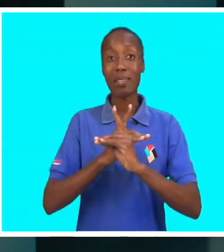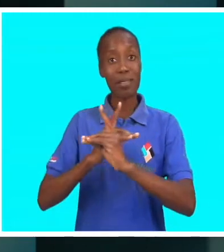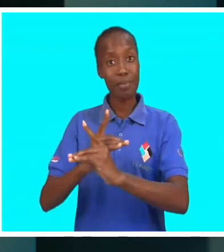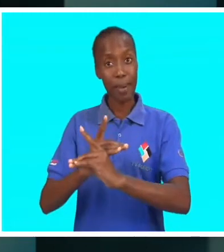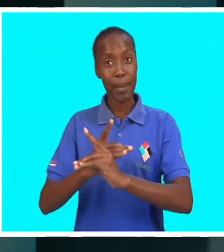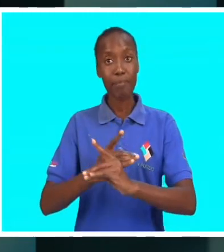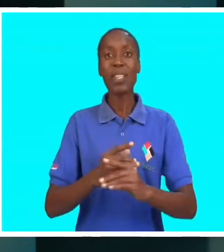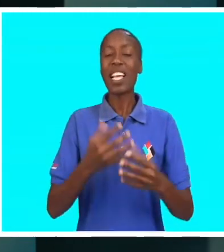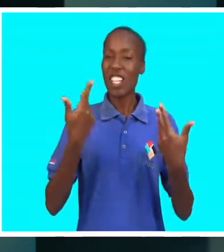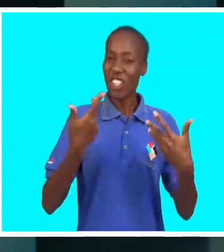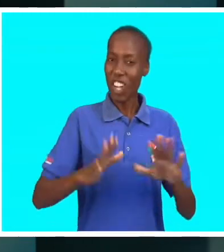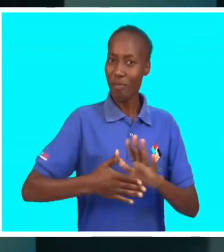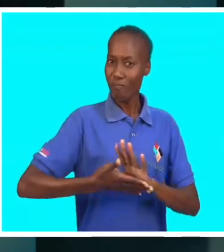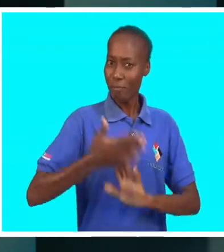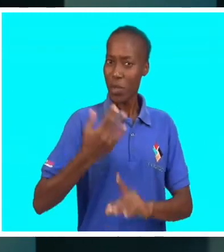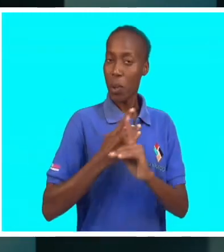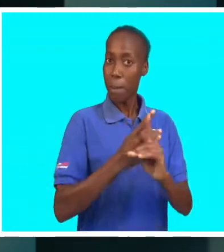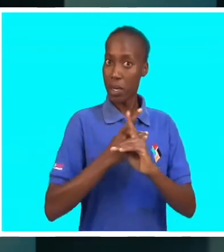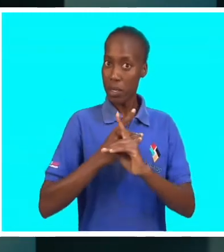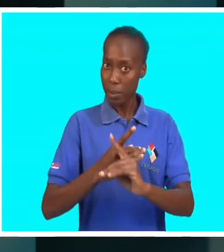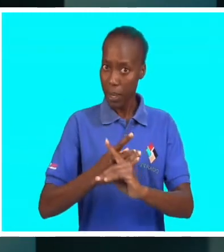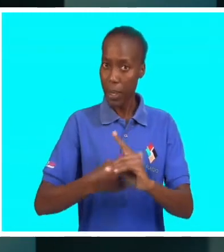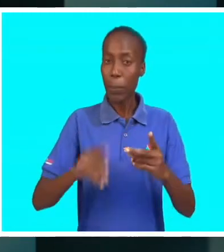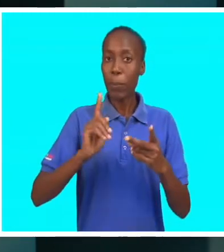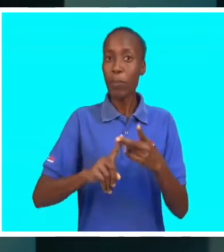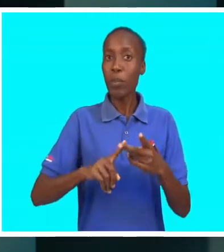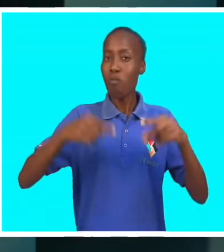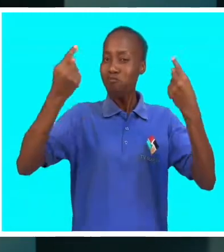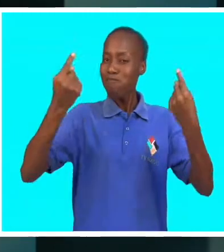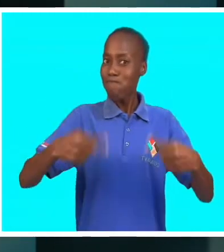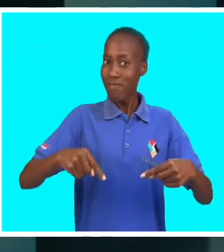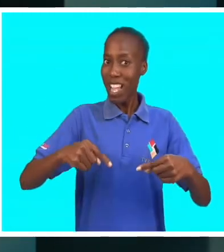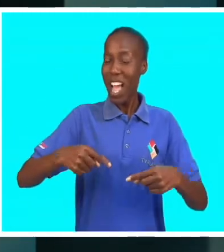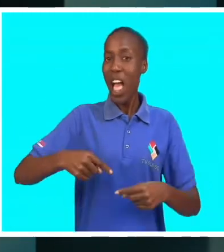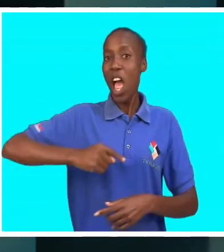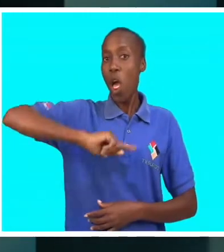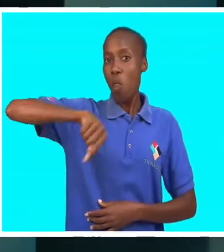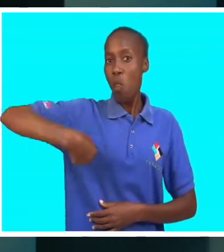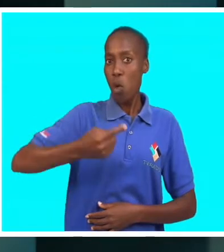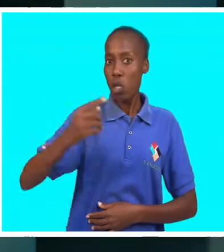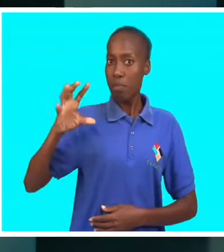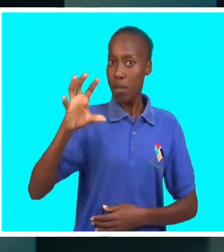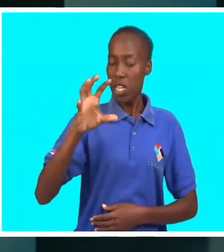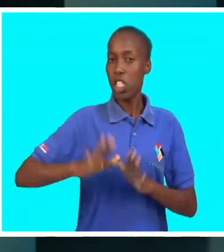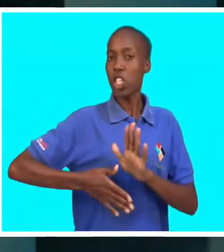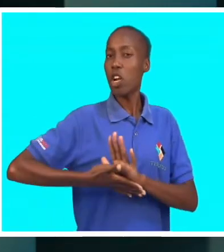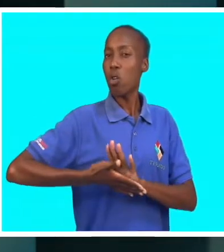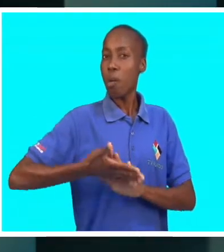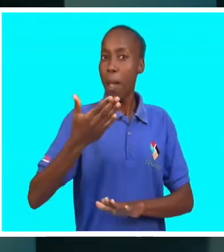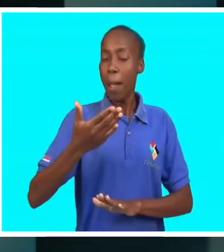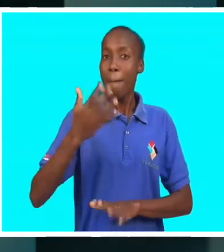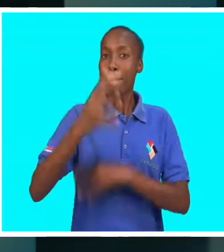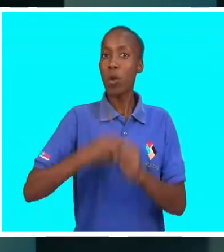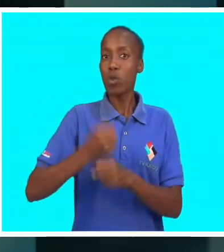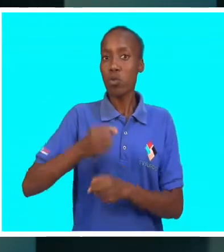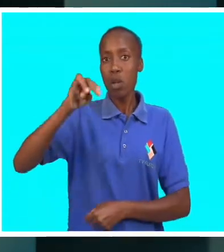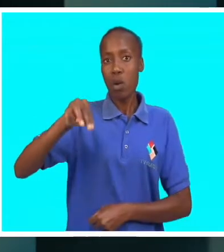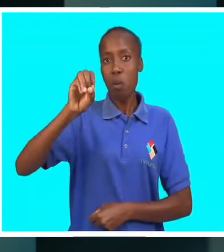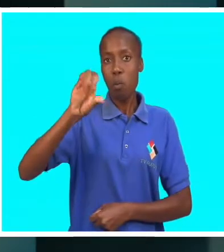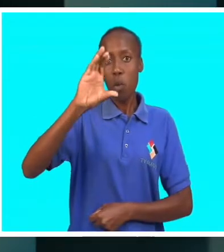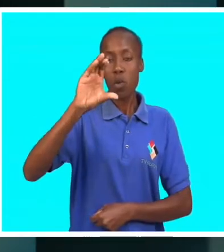participar, participa nas competições internas e para poder acender o Moçambola